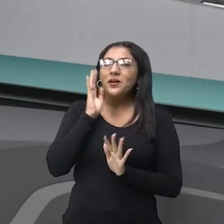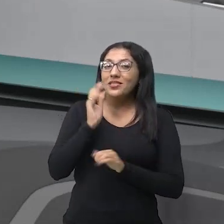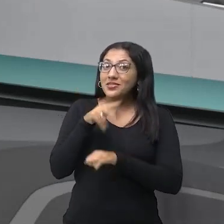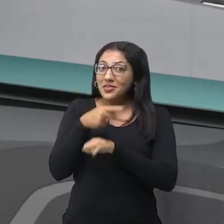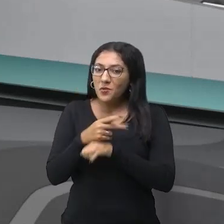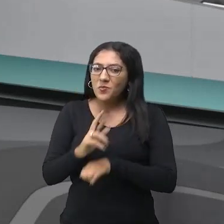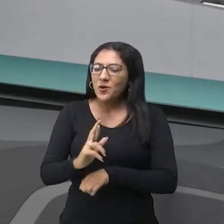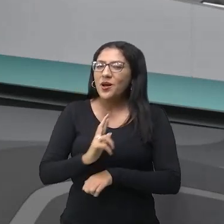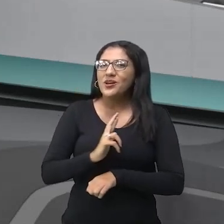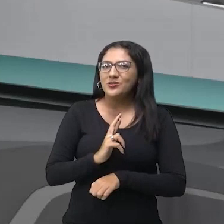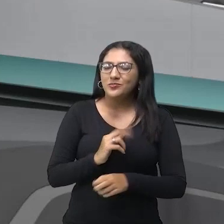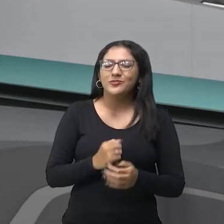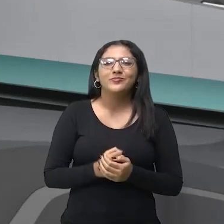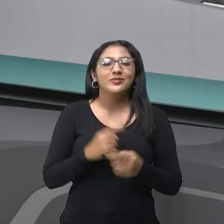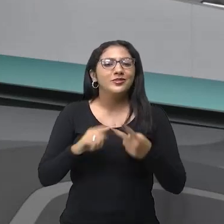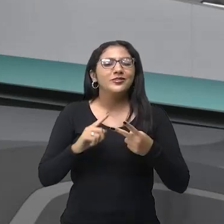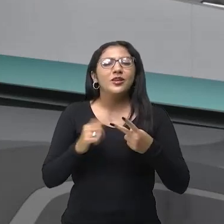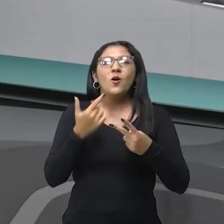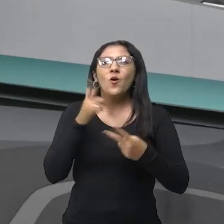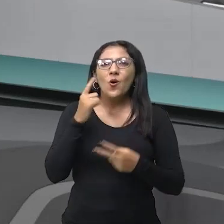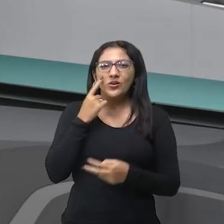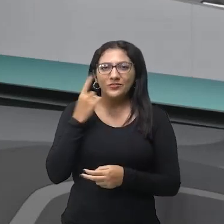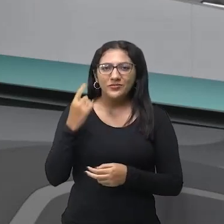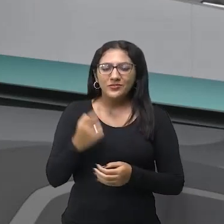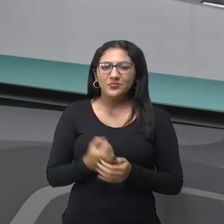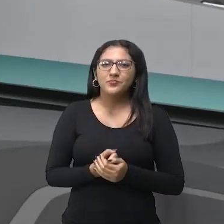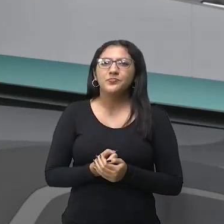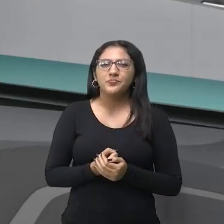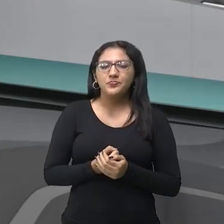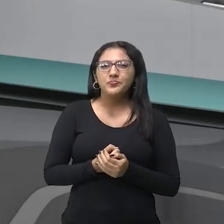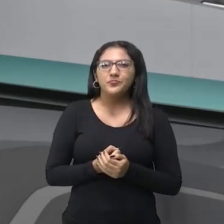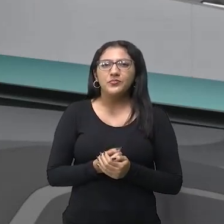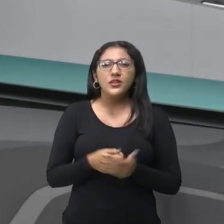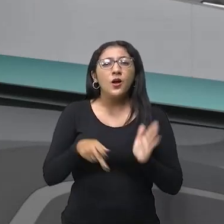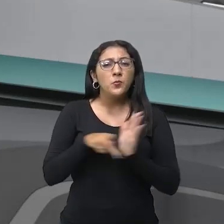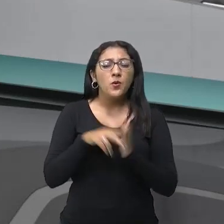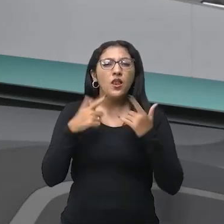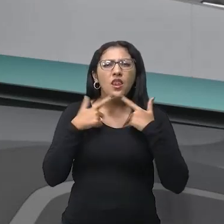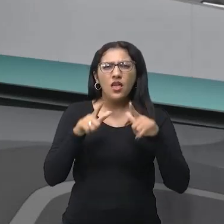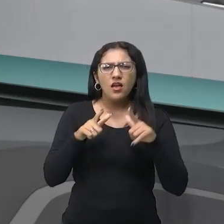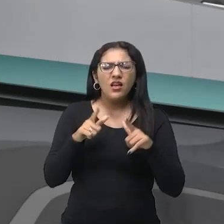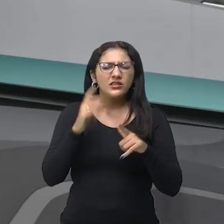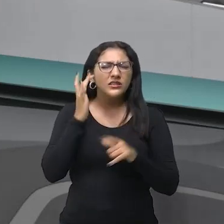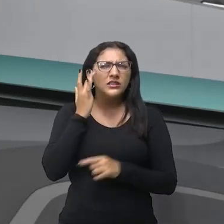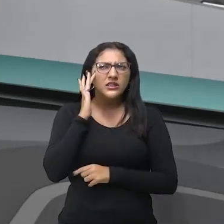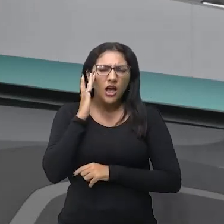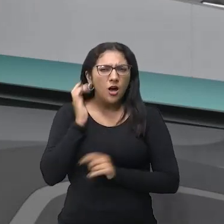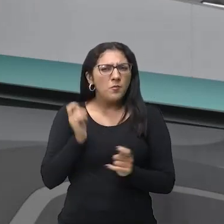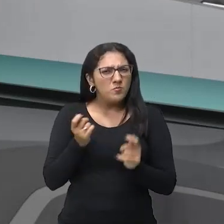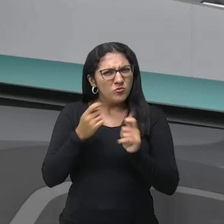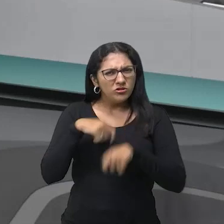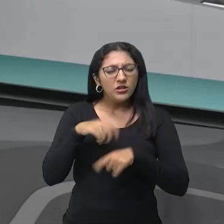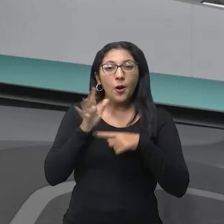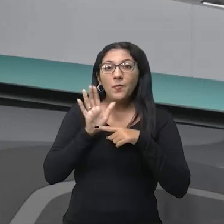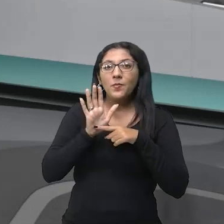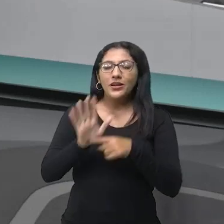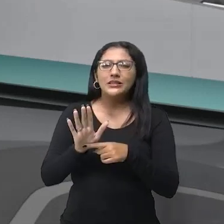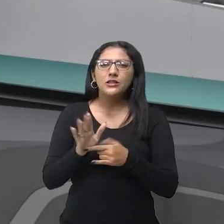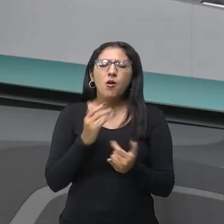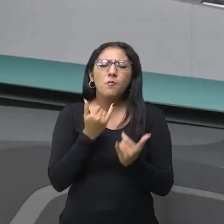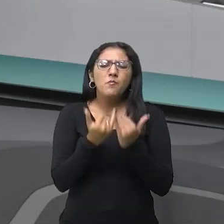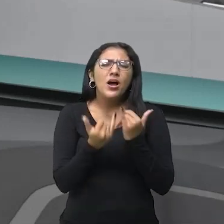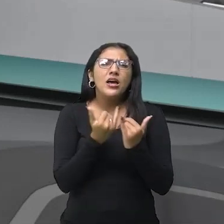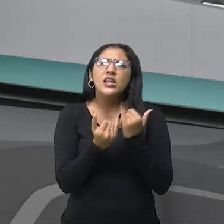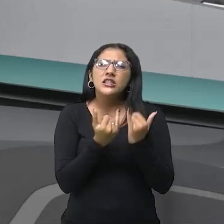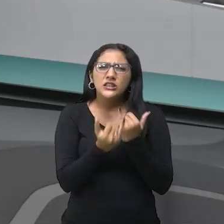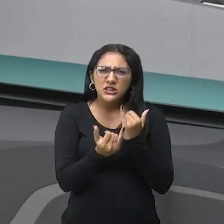aula. Temos uma outra questão, vamos lá. Através da linguagem, será que nós podemos demonstrar semelhanças